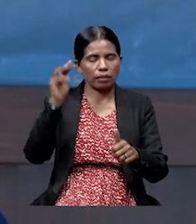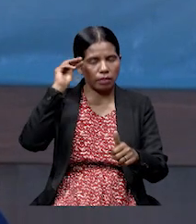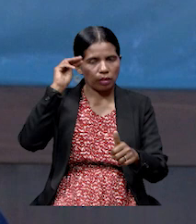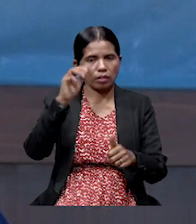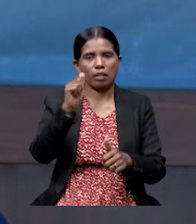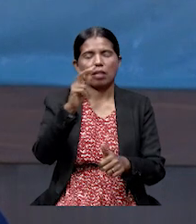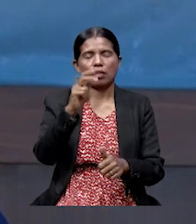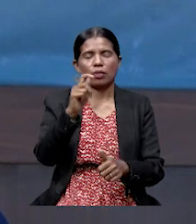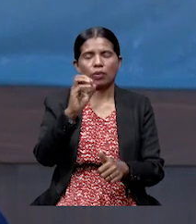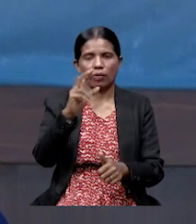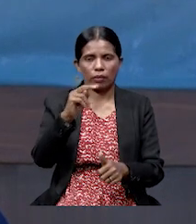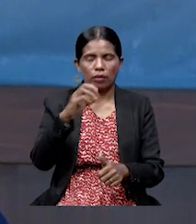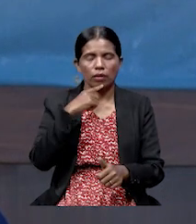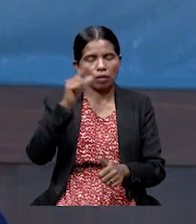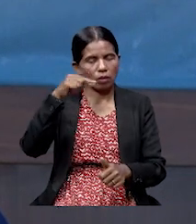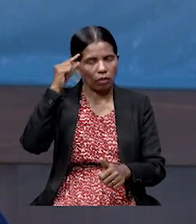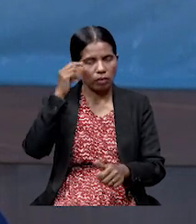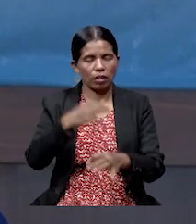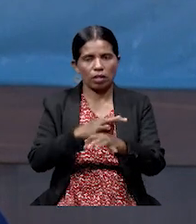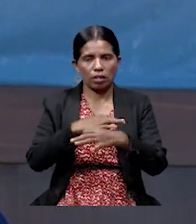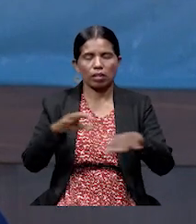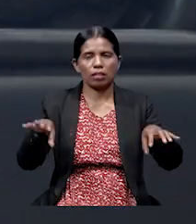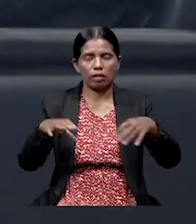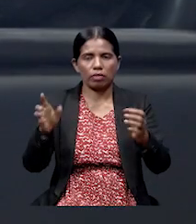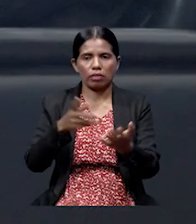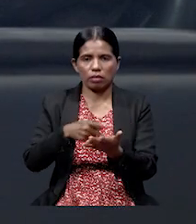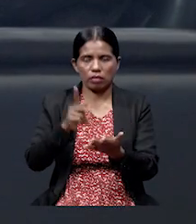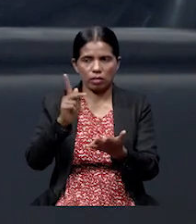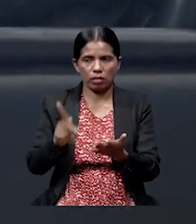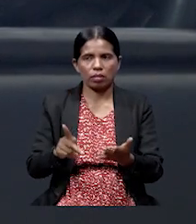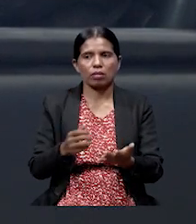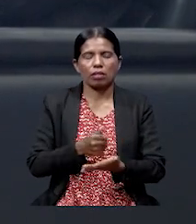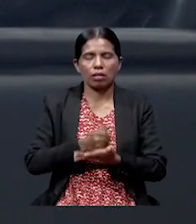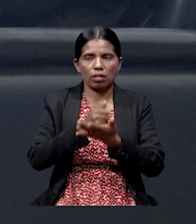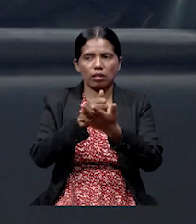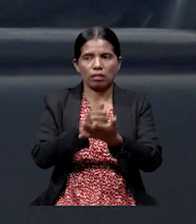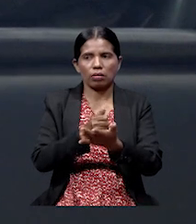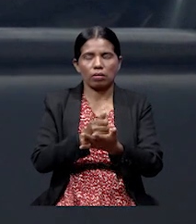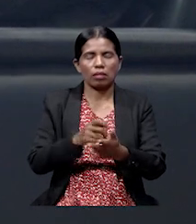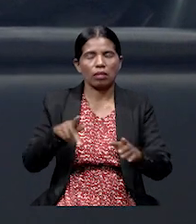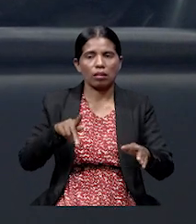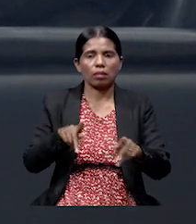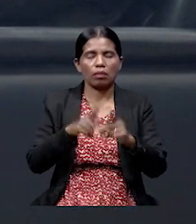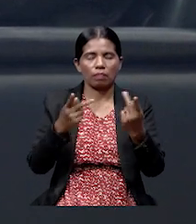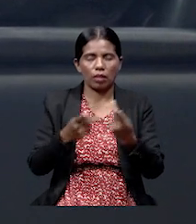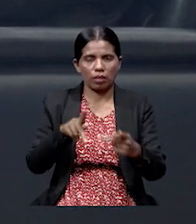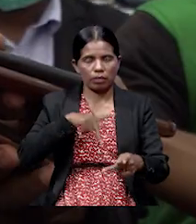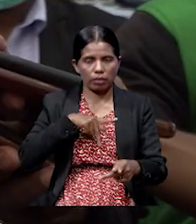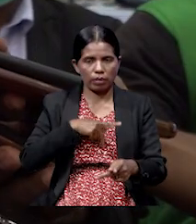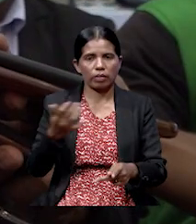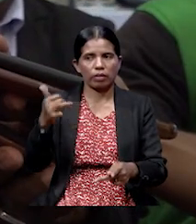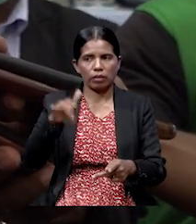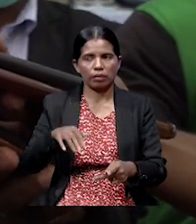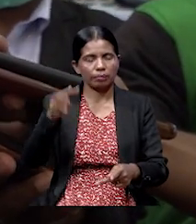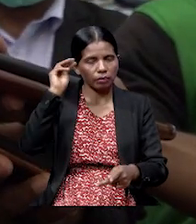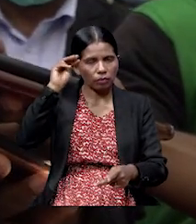Freitas Ateten da daungne governo hadia ona sistema pagamento o de facilita setor privado siram. Ministério das Finanças se tabo se